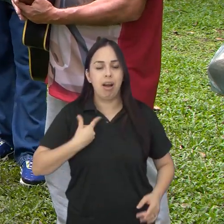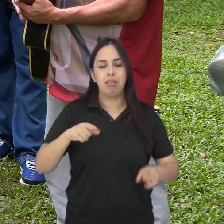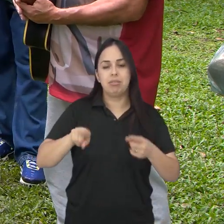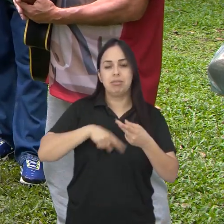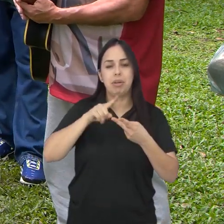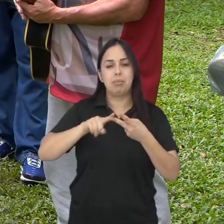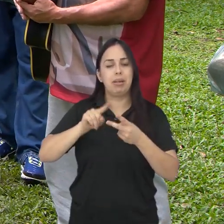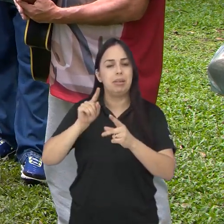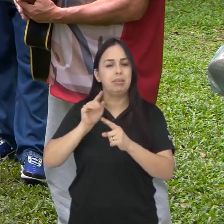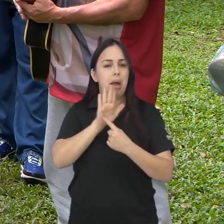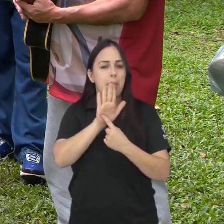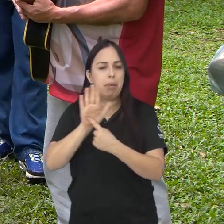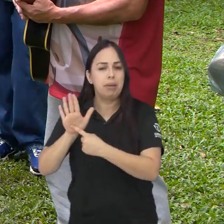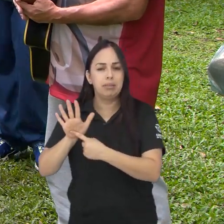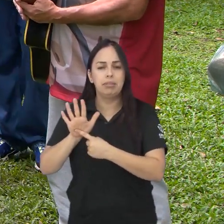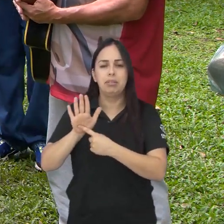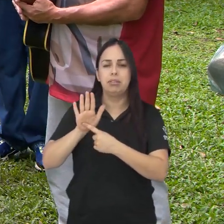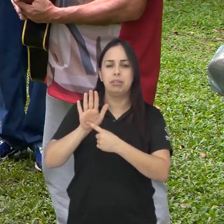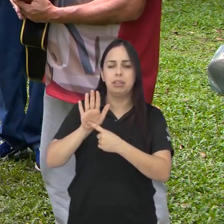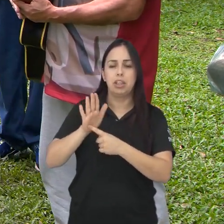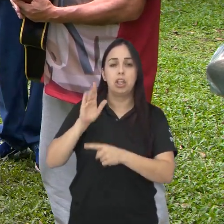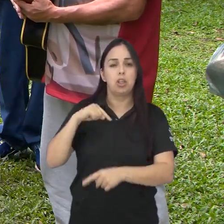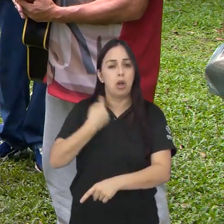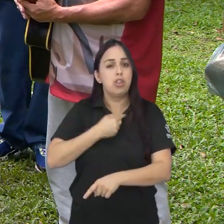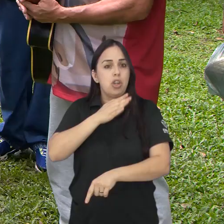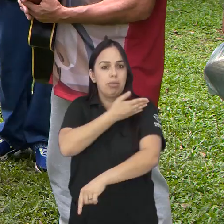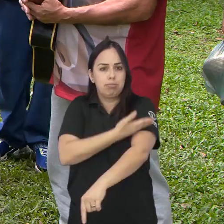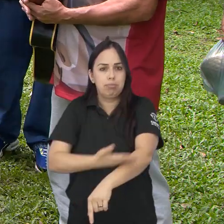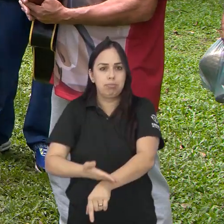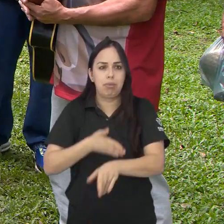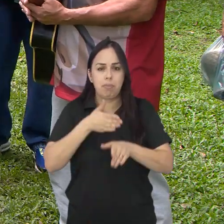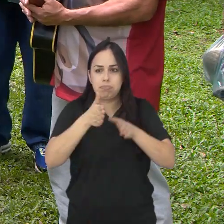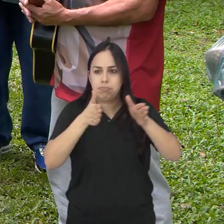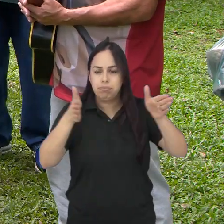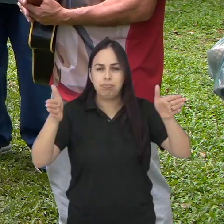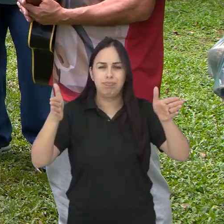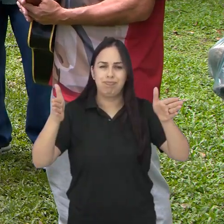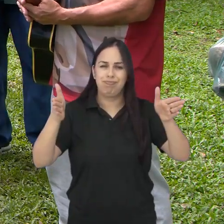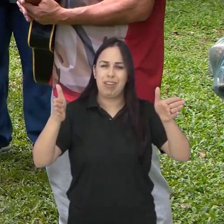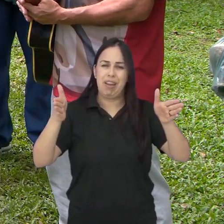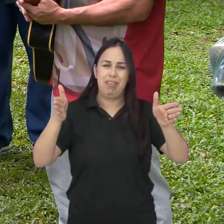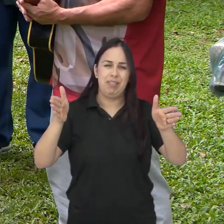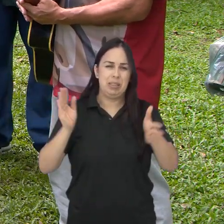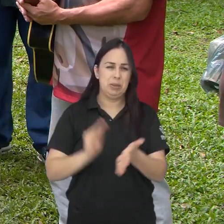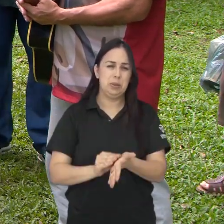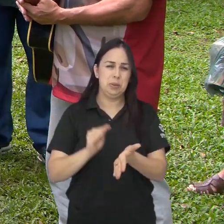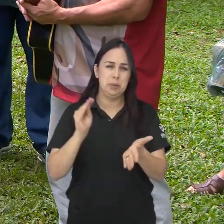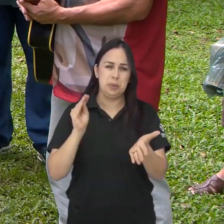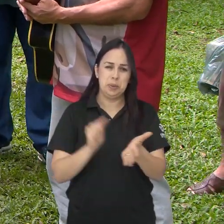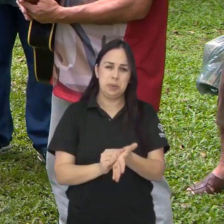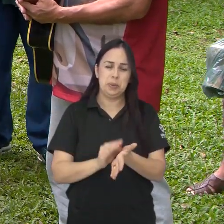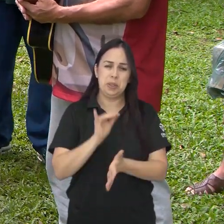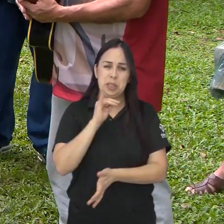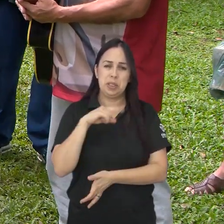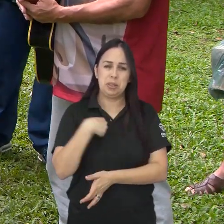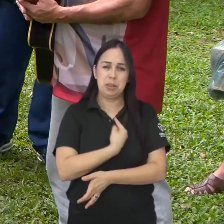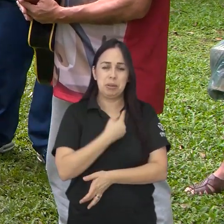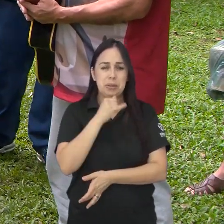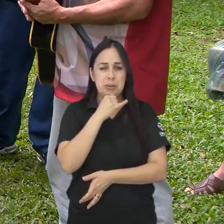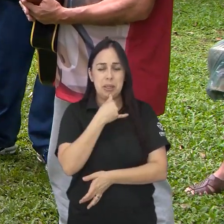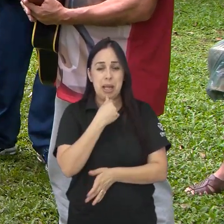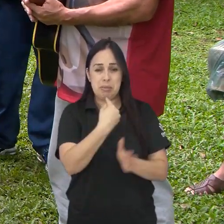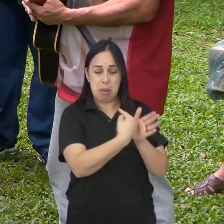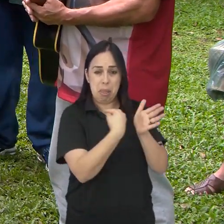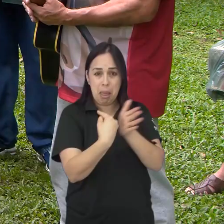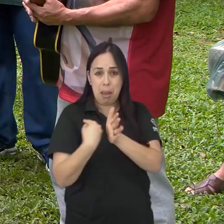essas apresentações que a gente está acostumado a estar presente, né, fizeram muita falta, na verdade. O pessoal ficava